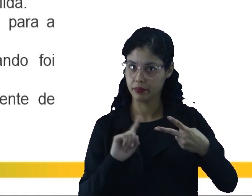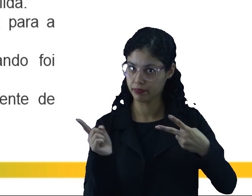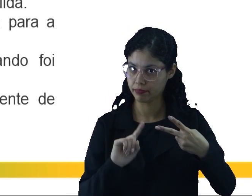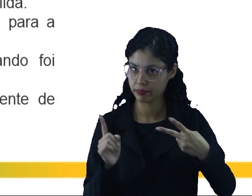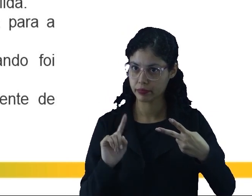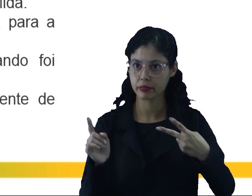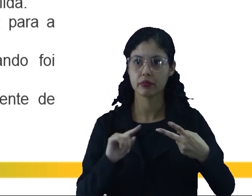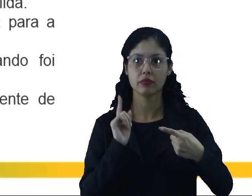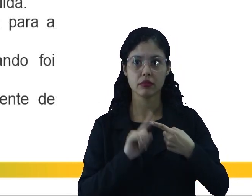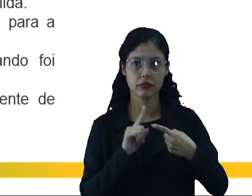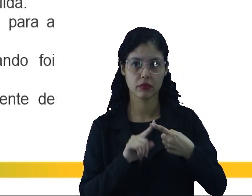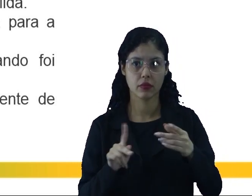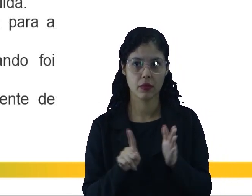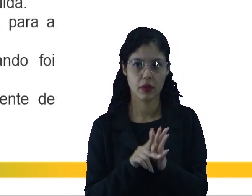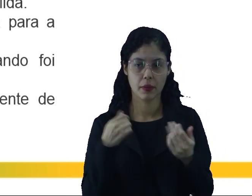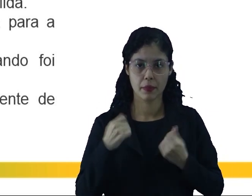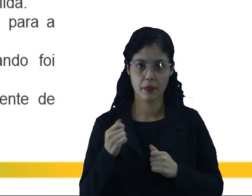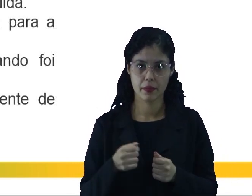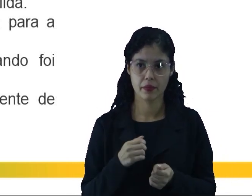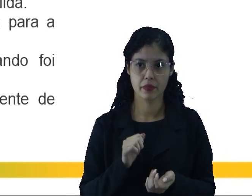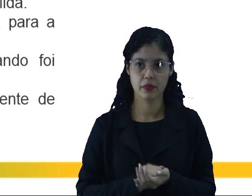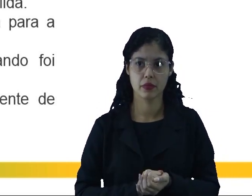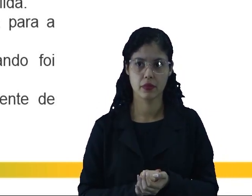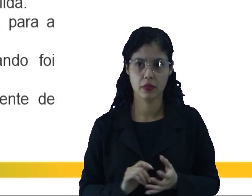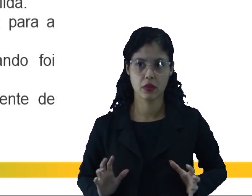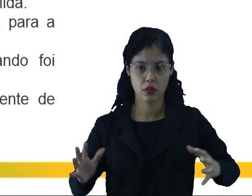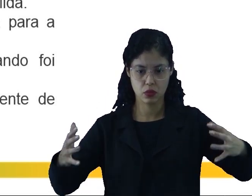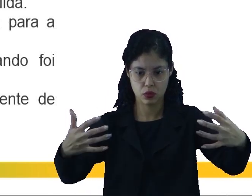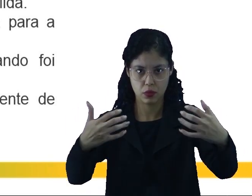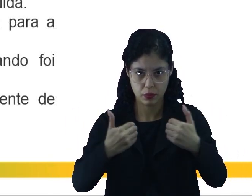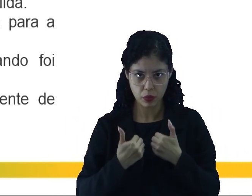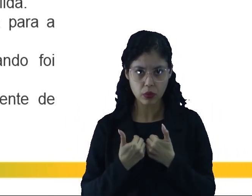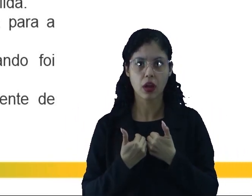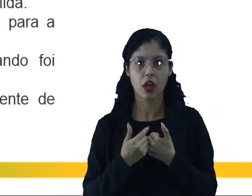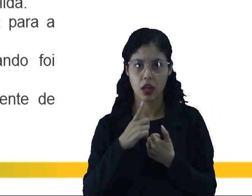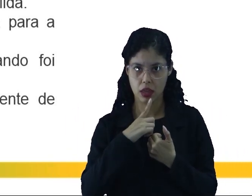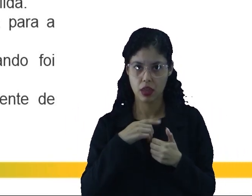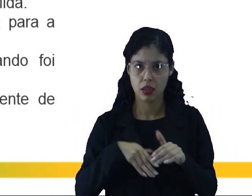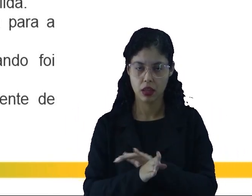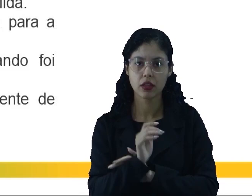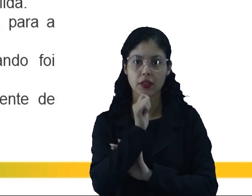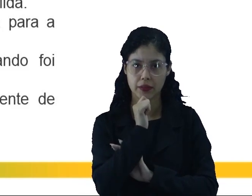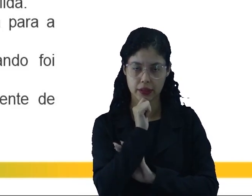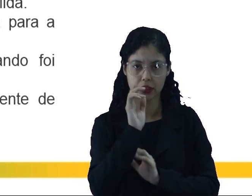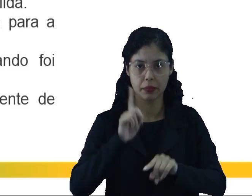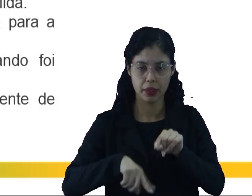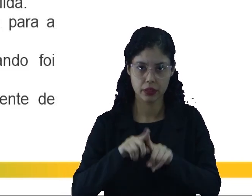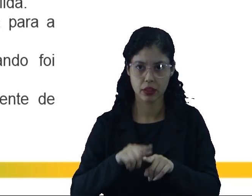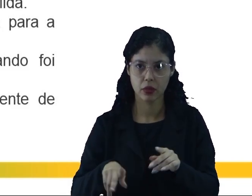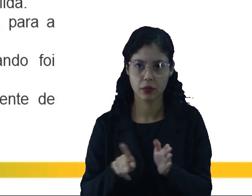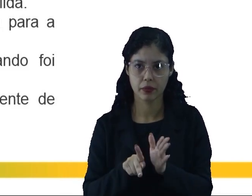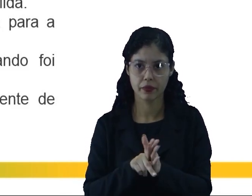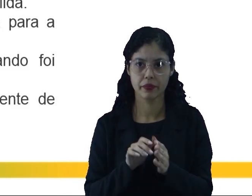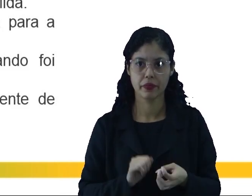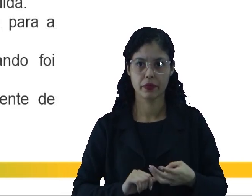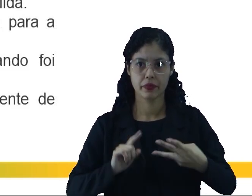Não, porque a fagocitose, você lembra que eu tenho que formar os pseudopódios ali para poder invaginar esse material